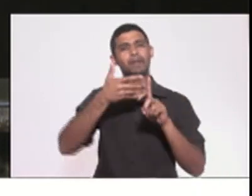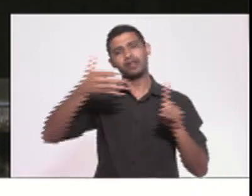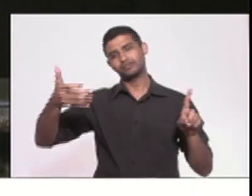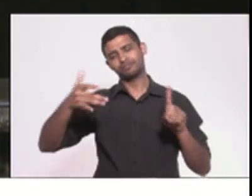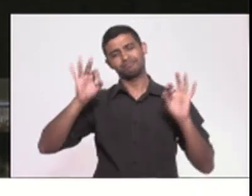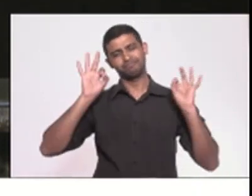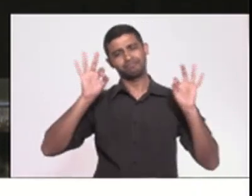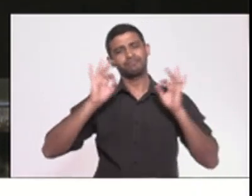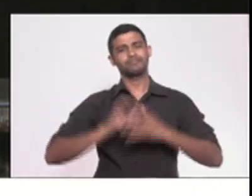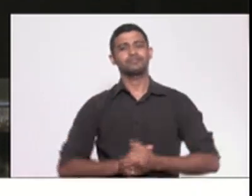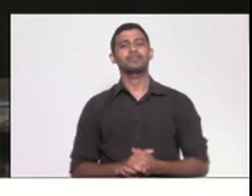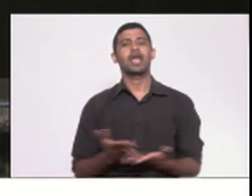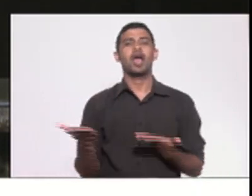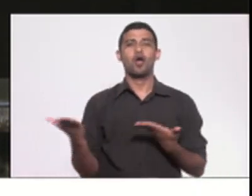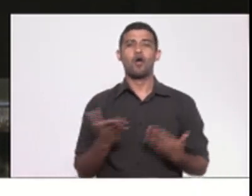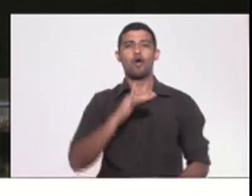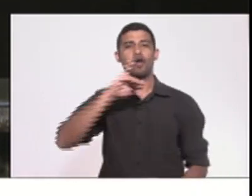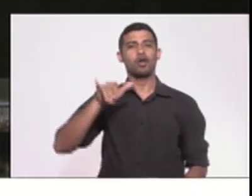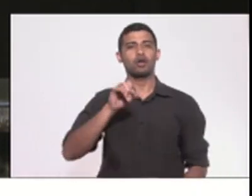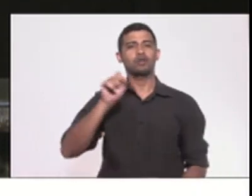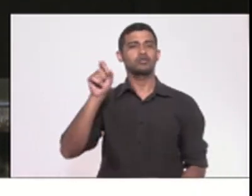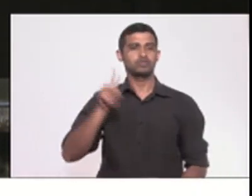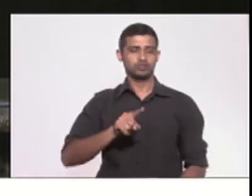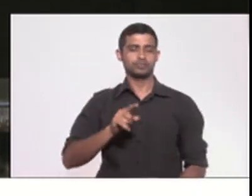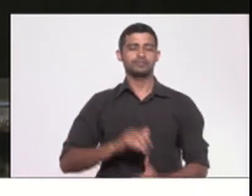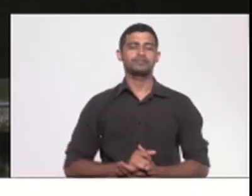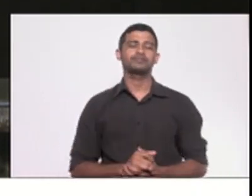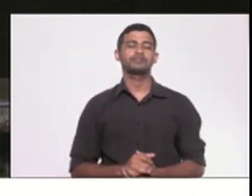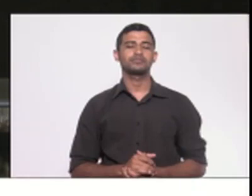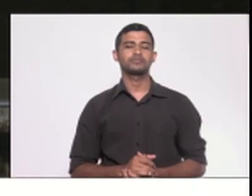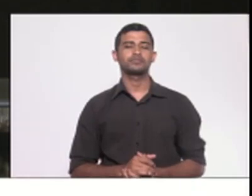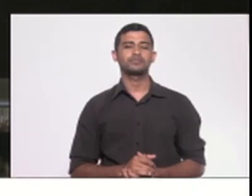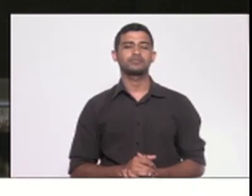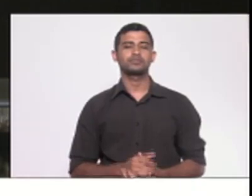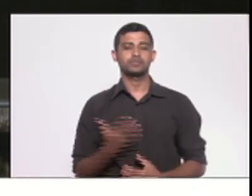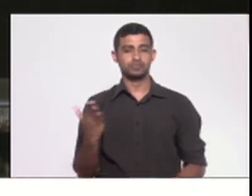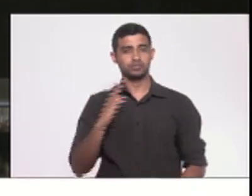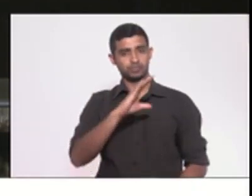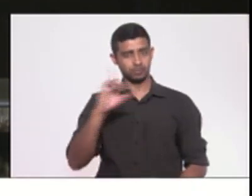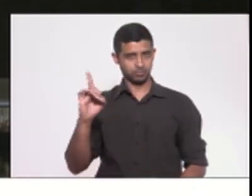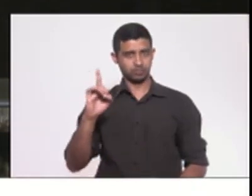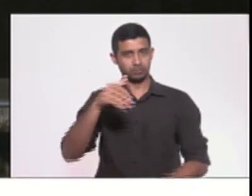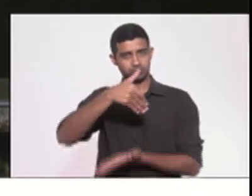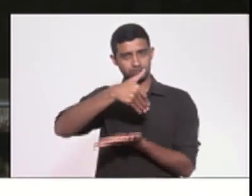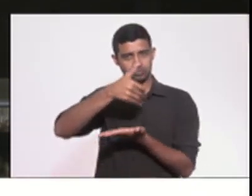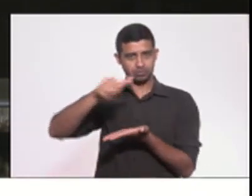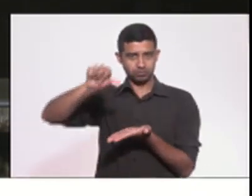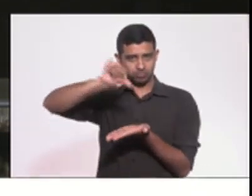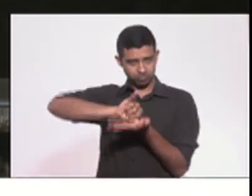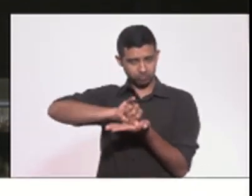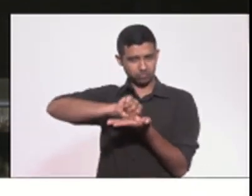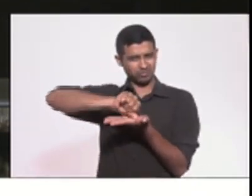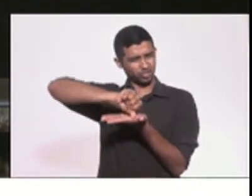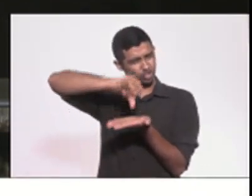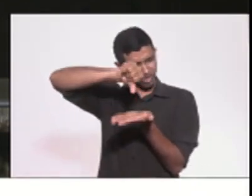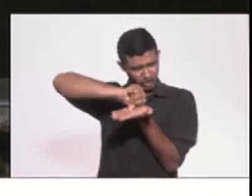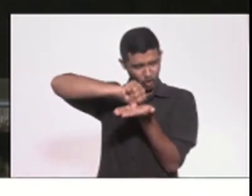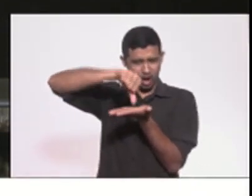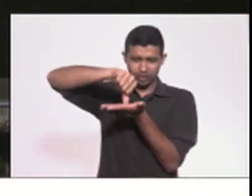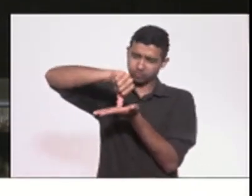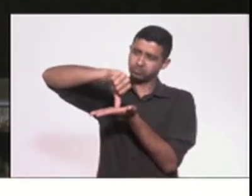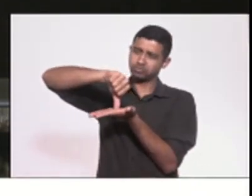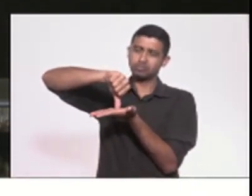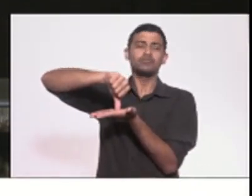enorme. Eu convido o José Henrique Rabelo Penido Monteiro, coordenador do Escritório de Sustentabilidade da Conlurb, para falar sobre a